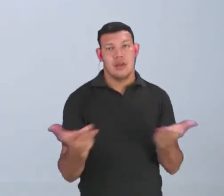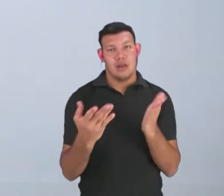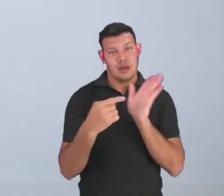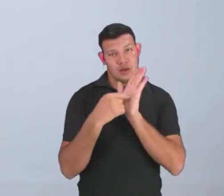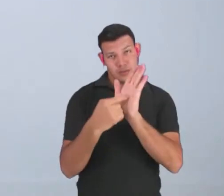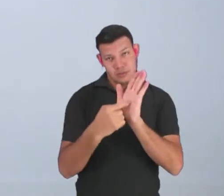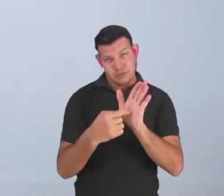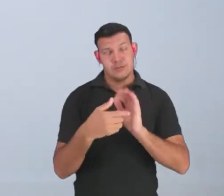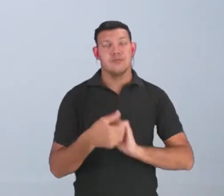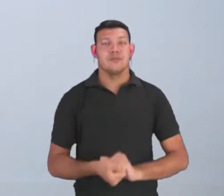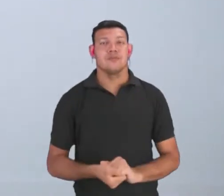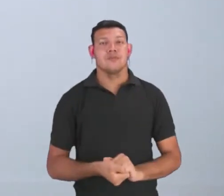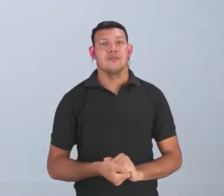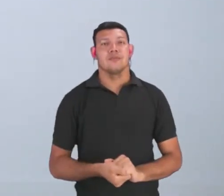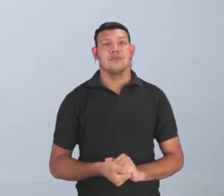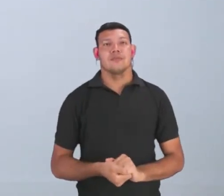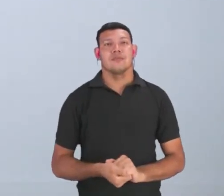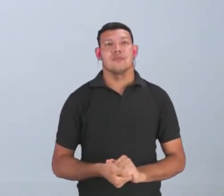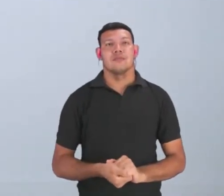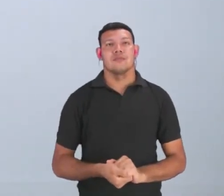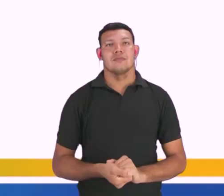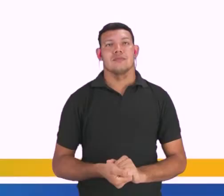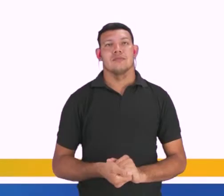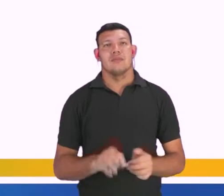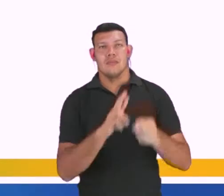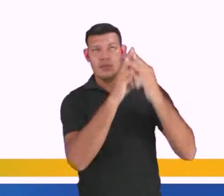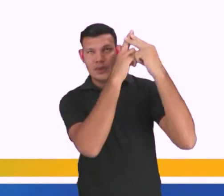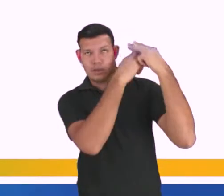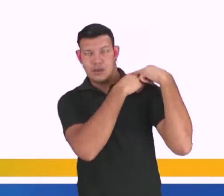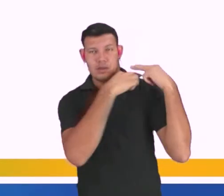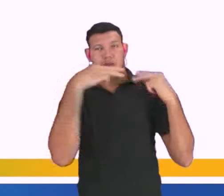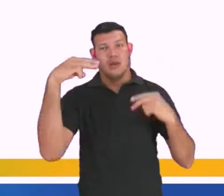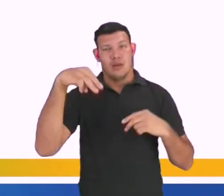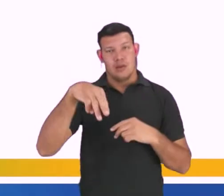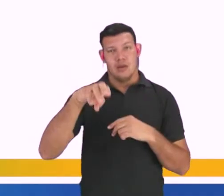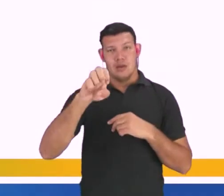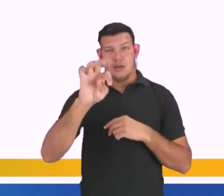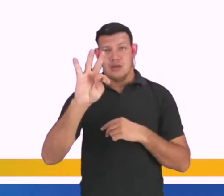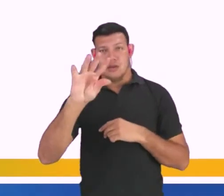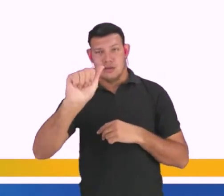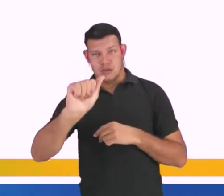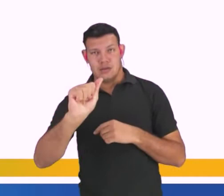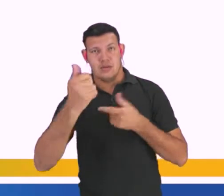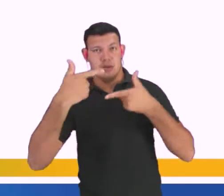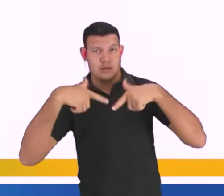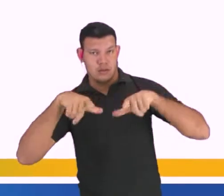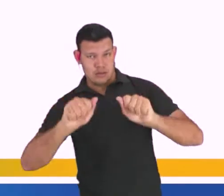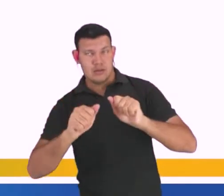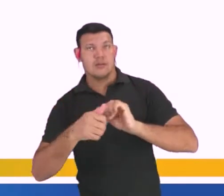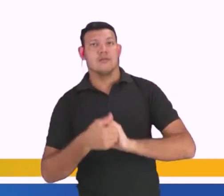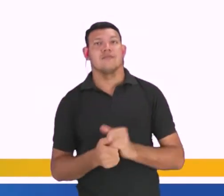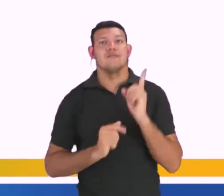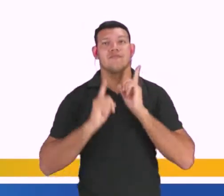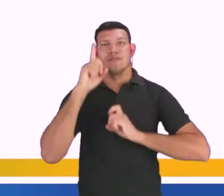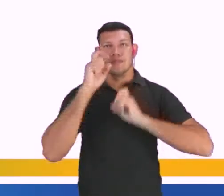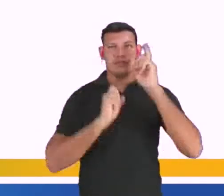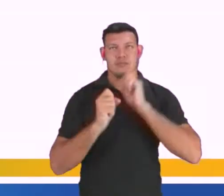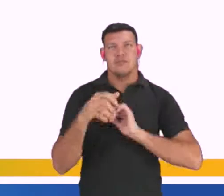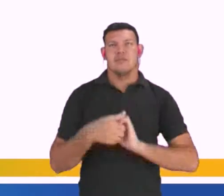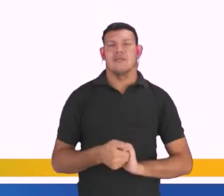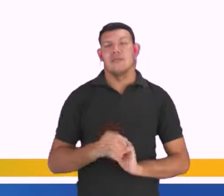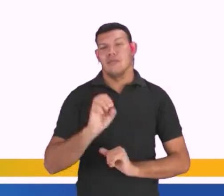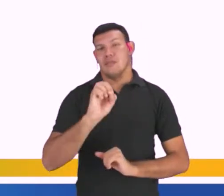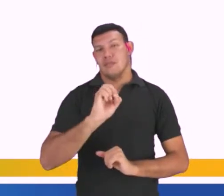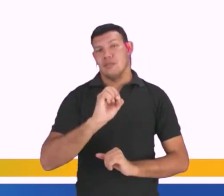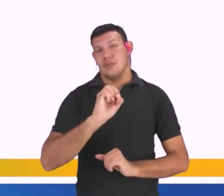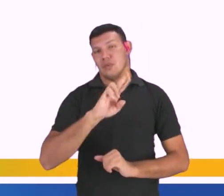vão ver agora a seguir. A função metalinguística, podemos dizer que toda forma de explicação com expressões como